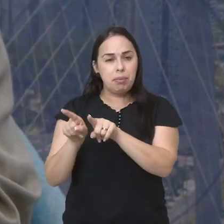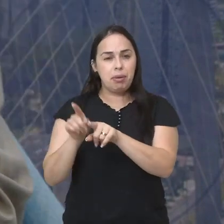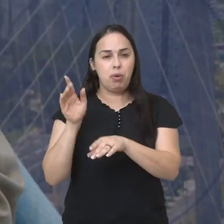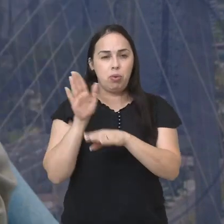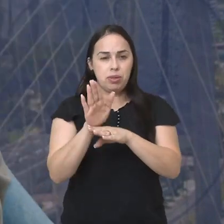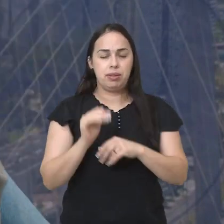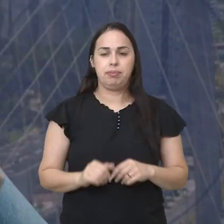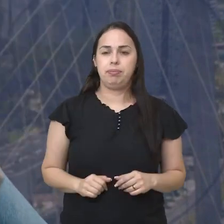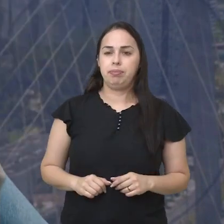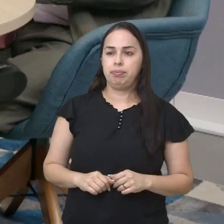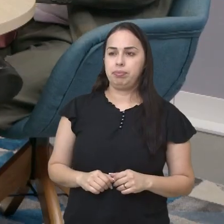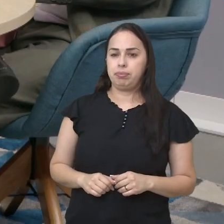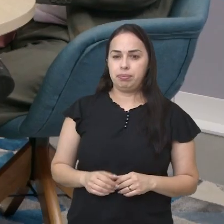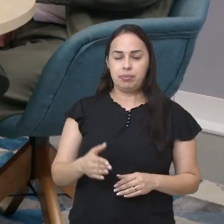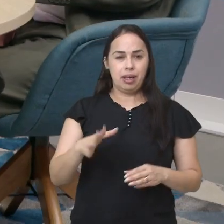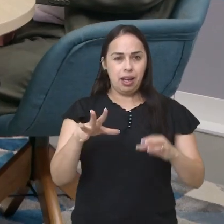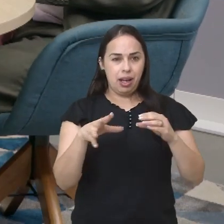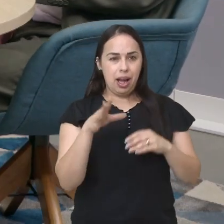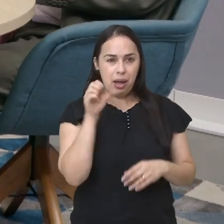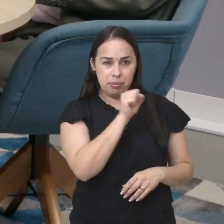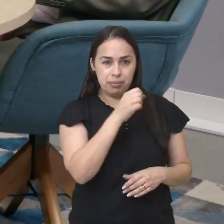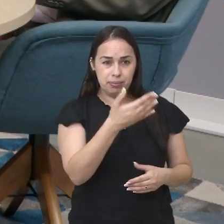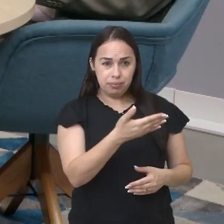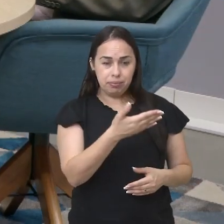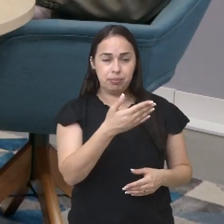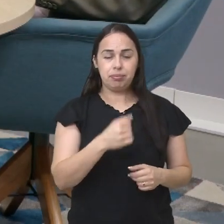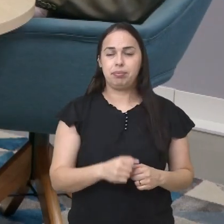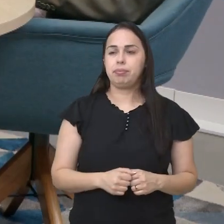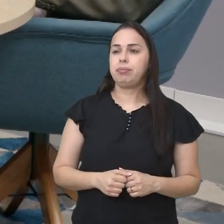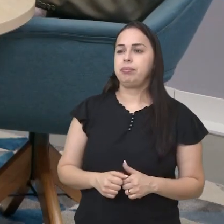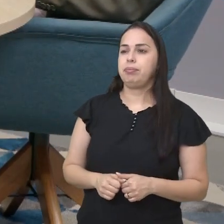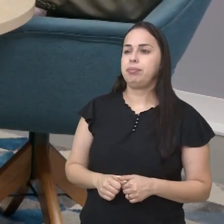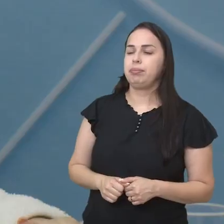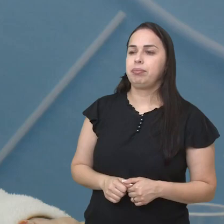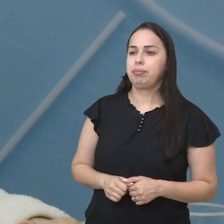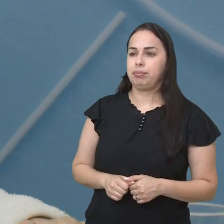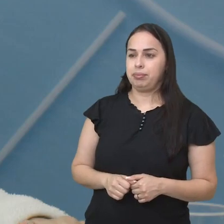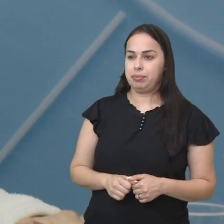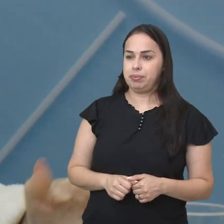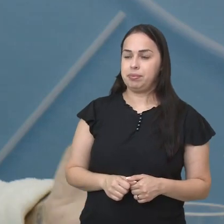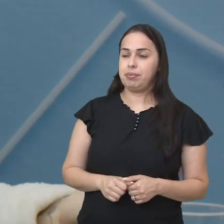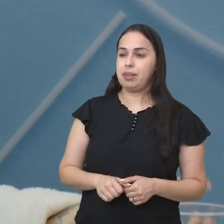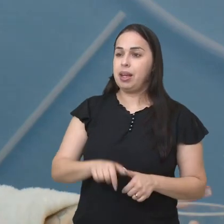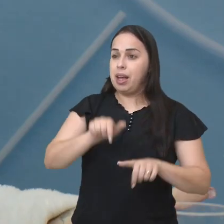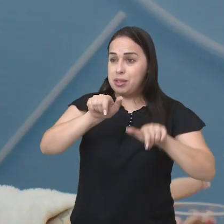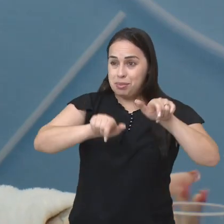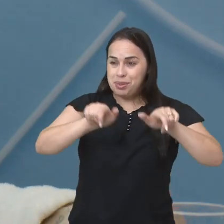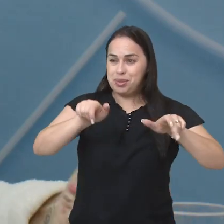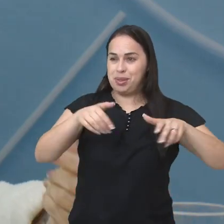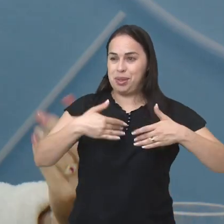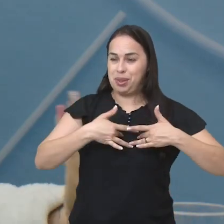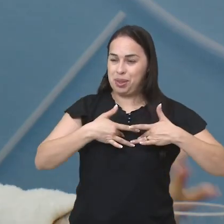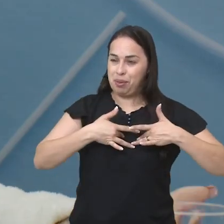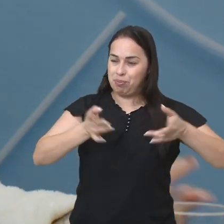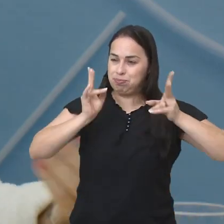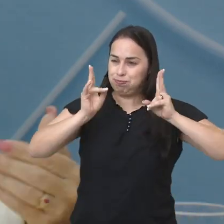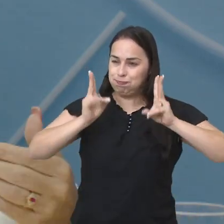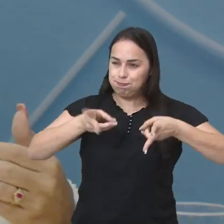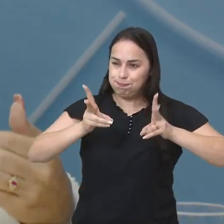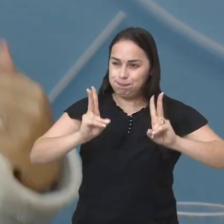entendeu? Patrícia, rapidamente. Que as pessoas doem, né? Continue